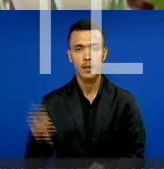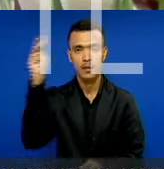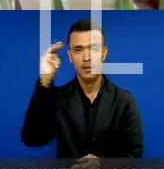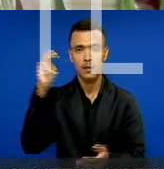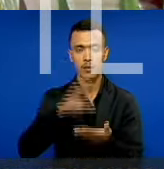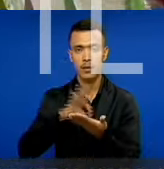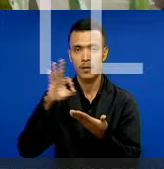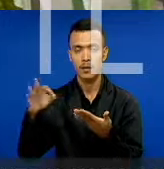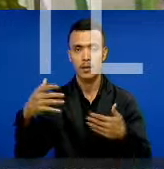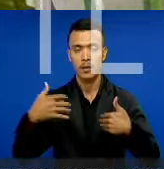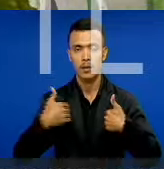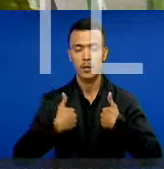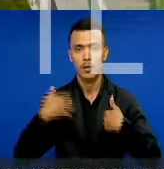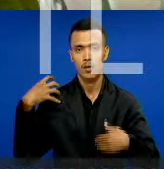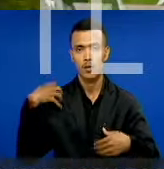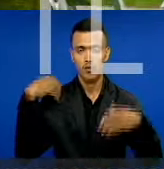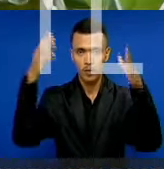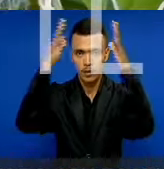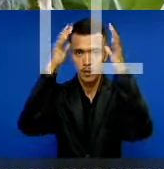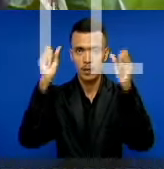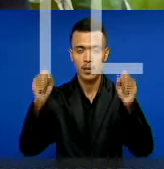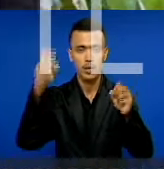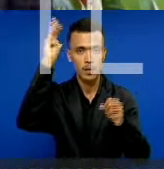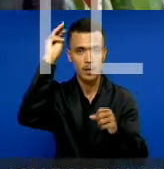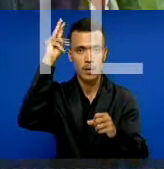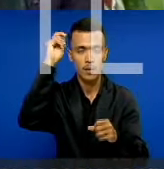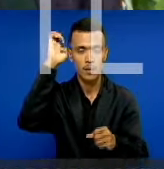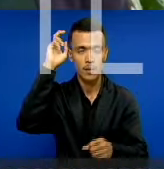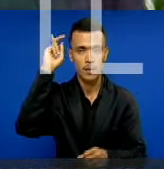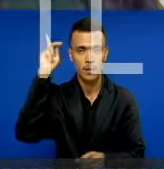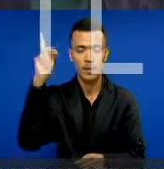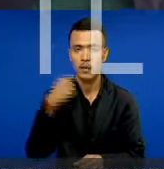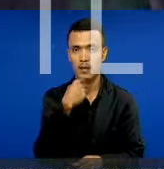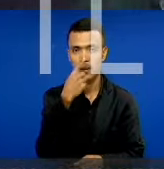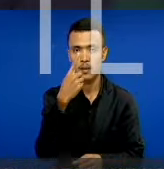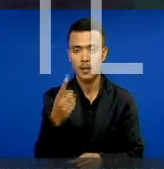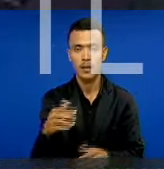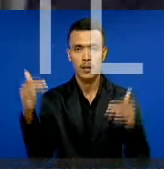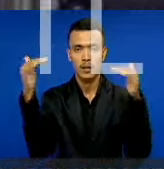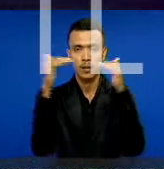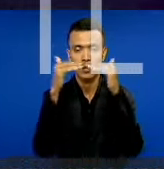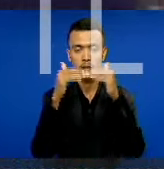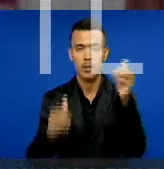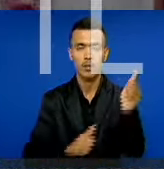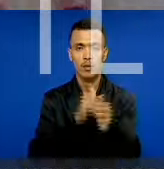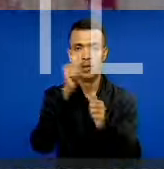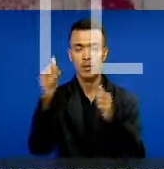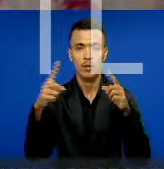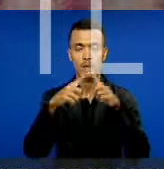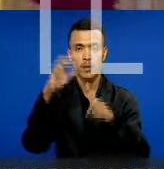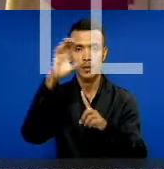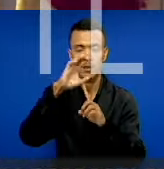Segunda-feira, né, e a Palácio Presidencial, Ministro Negócio Estrangeiro Bendito Freitas Sateten. Encontro, né, a tu informa o chefe Estado